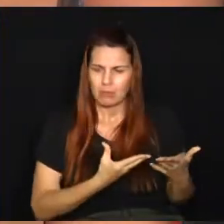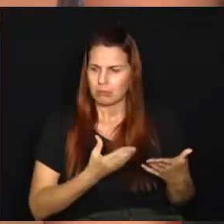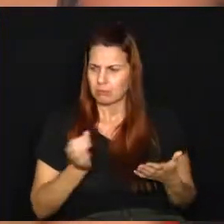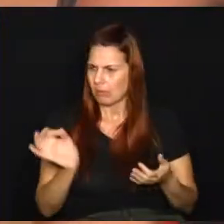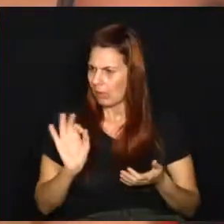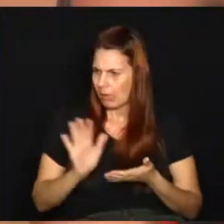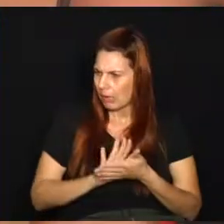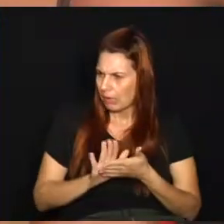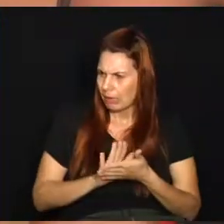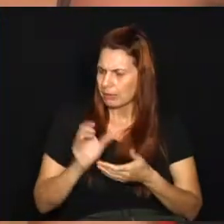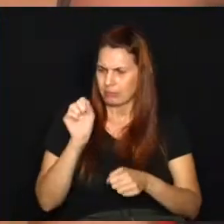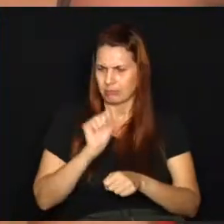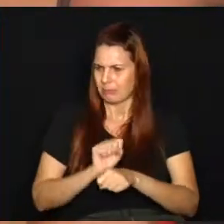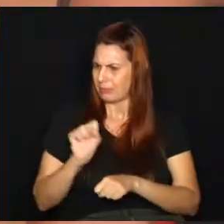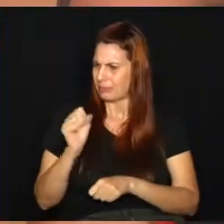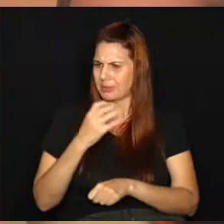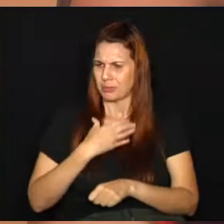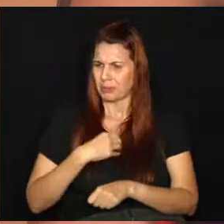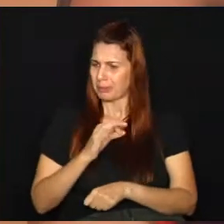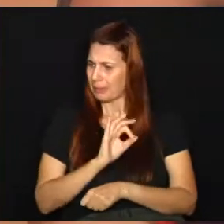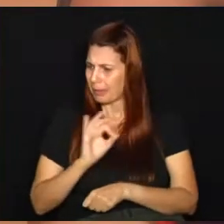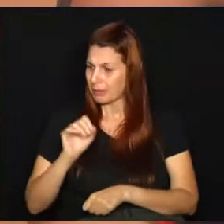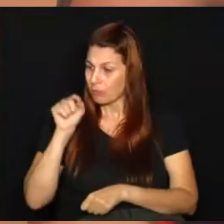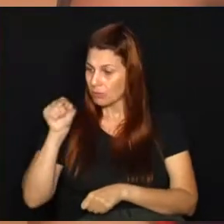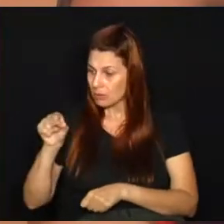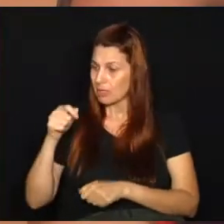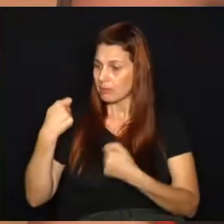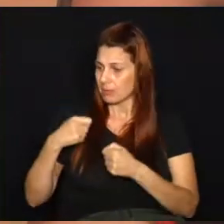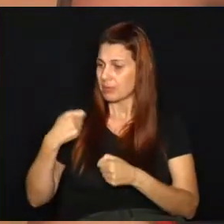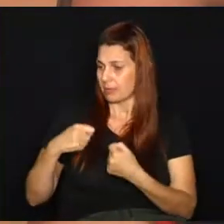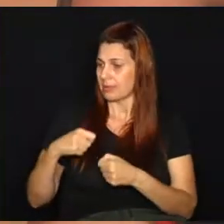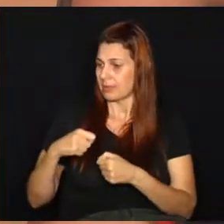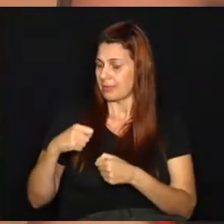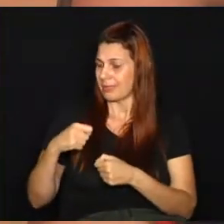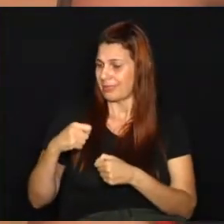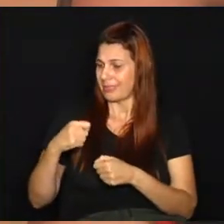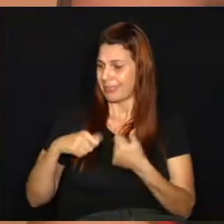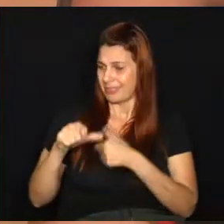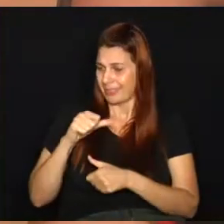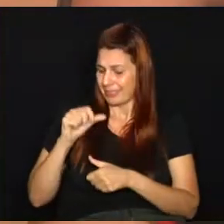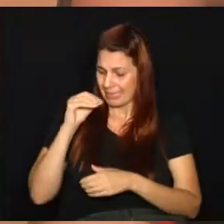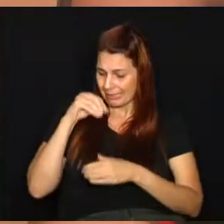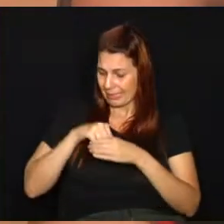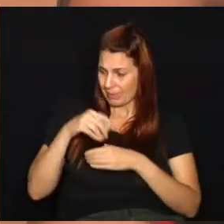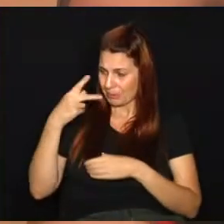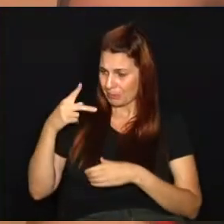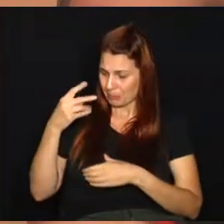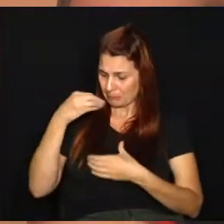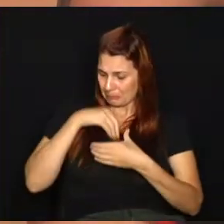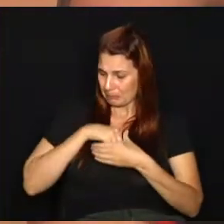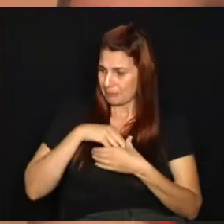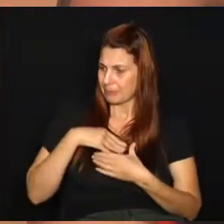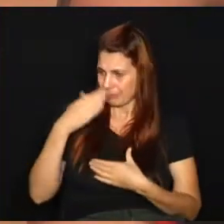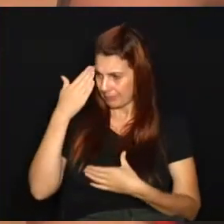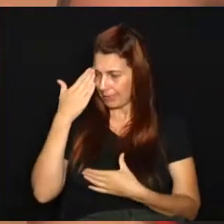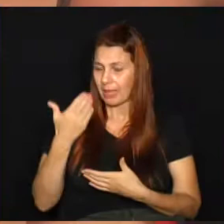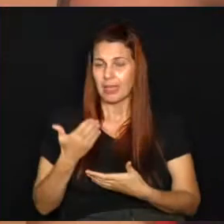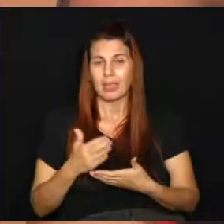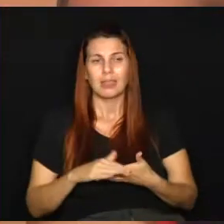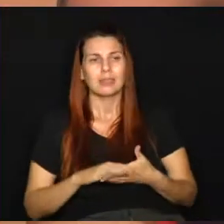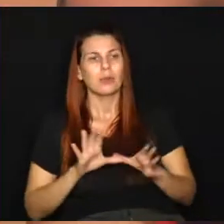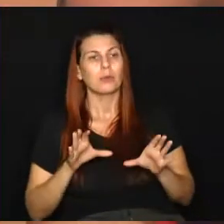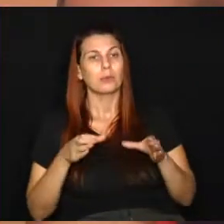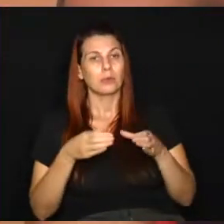nada com seu filho, nem com sua filha, você faz com você, né? Porque o trabalho tem que começar dentro de você. E assim, o